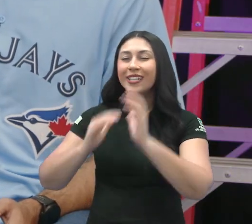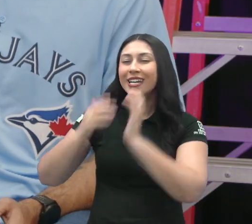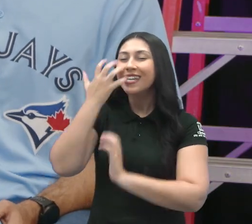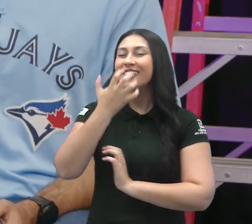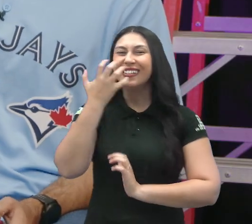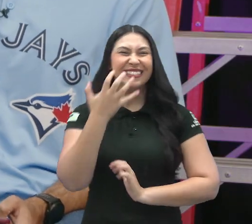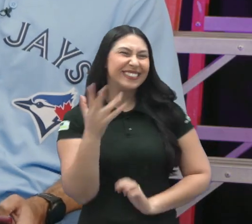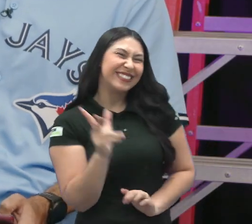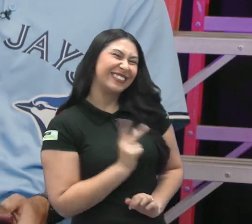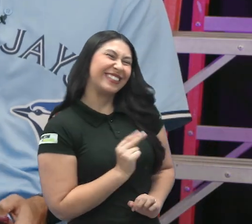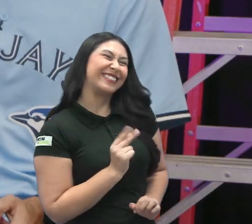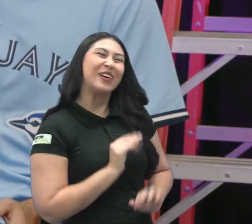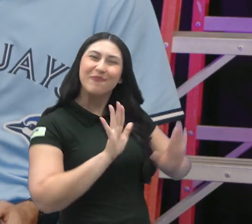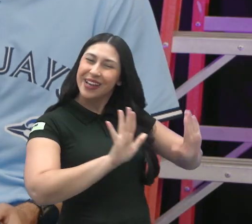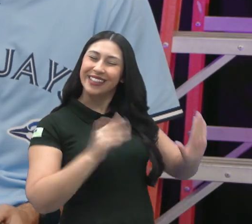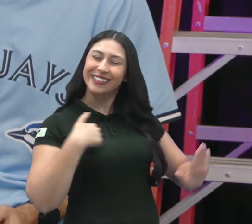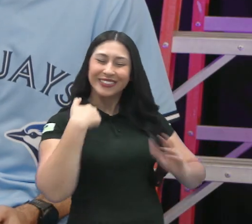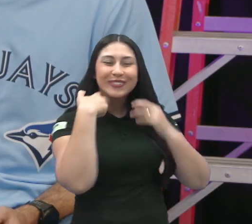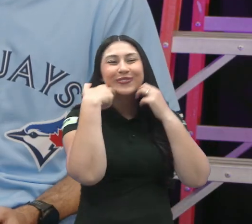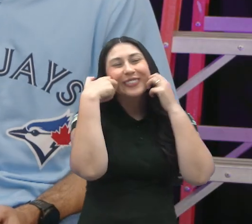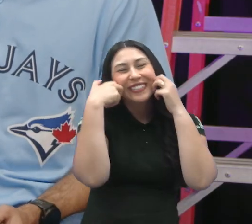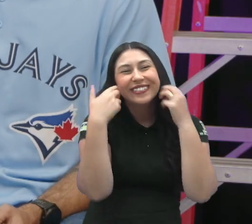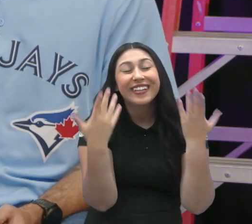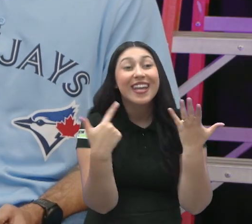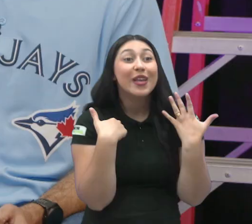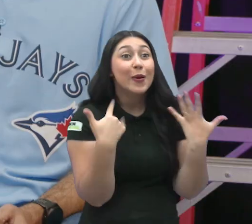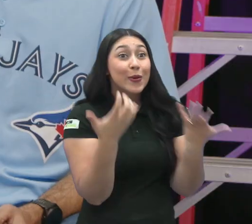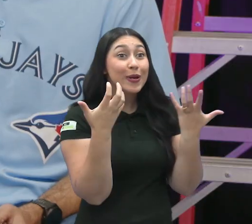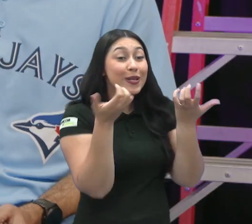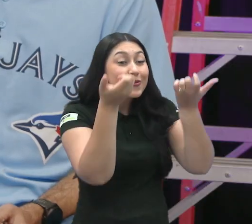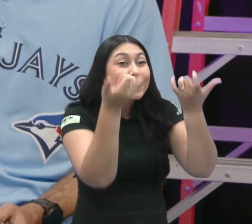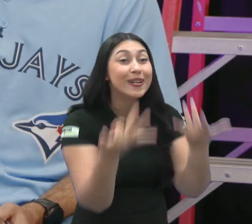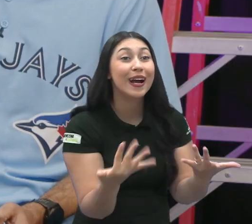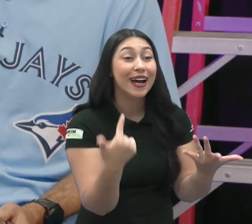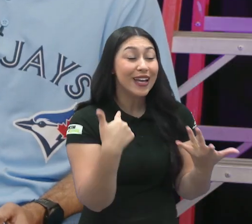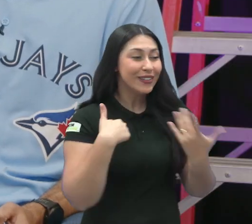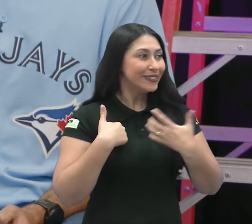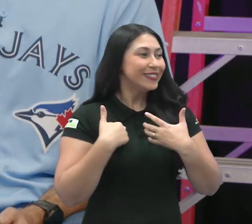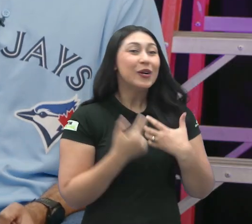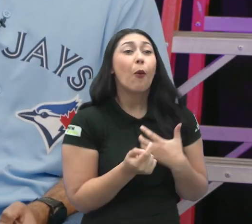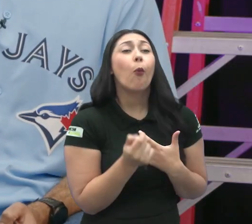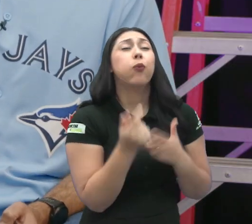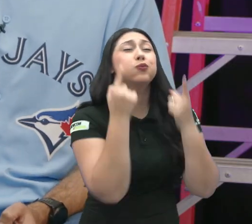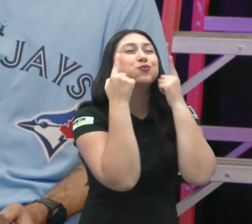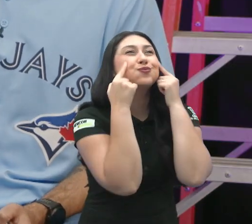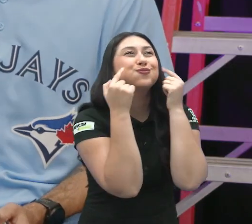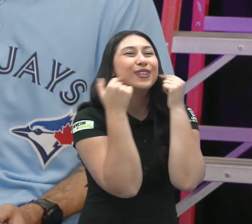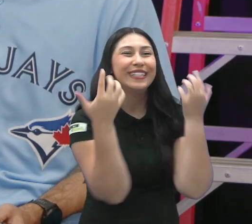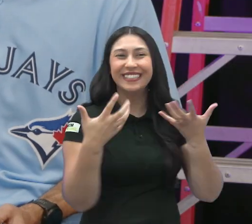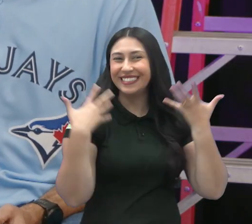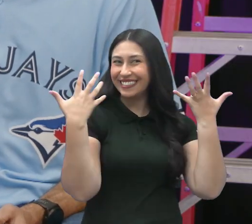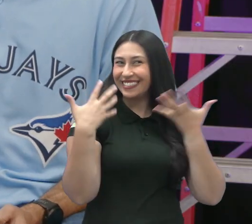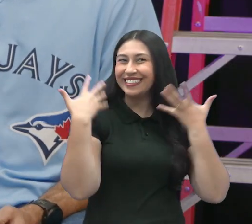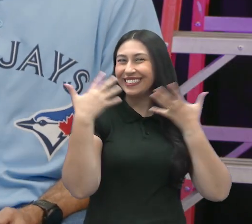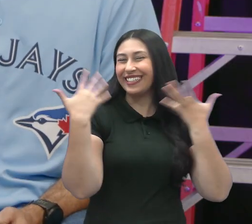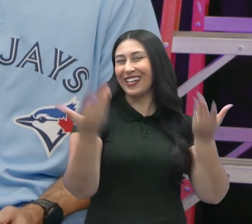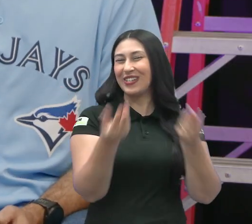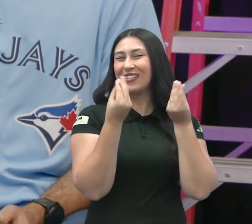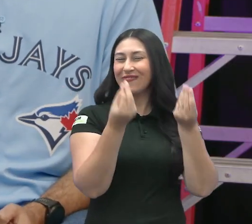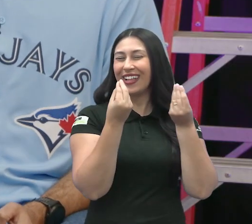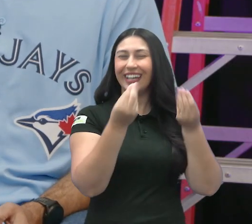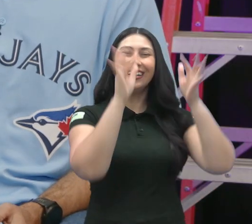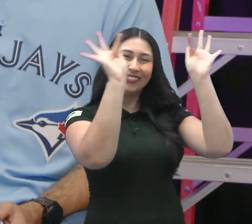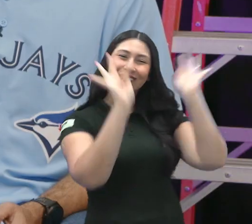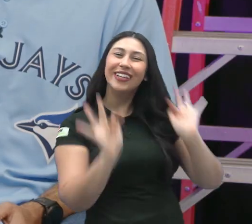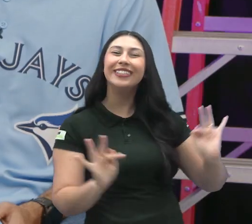sem jeito estar do seu lado desse jeito assim, Bruno. Pelo amor de Deus, eu queria dizer que parte de mim chora de alegria de estar na Conexão Cultura hoje. Pelo amor de Deus, muito feliz de